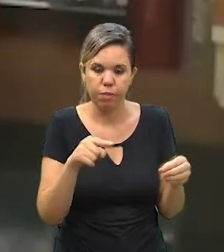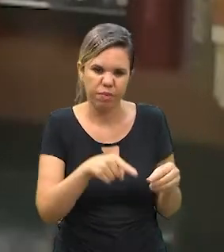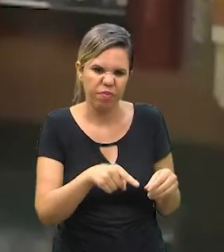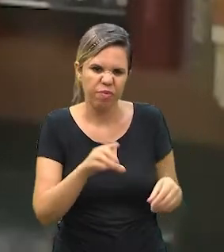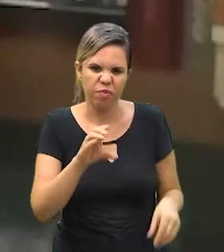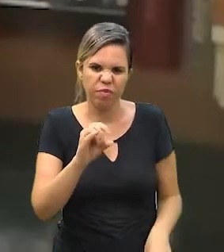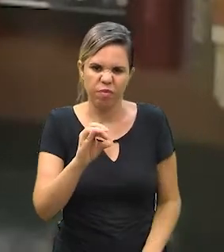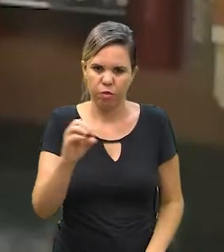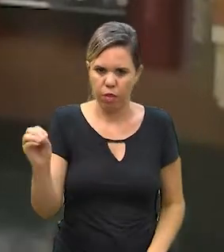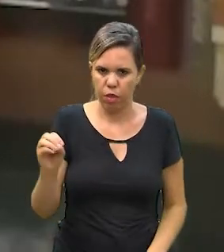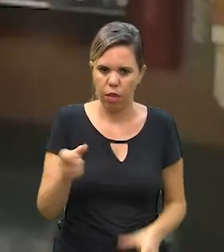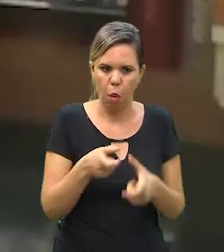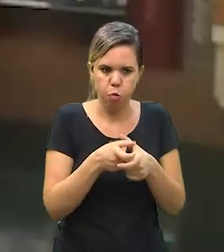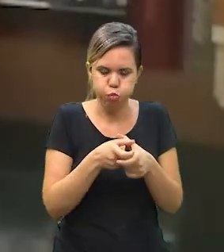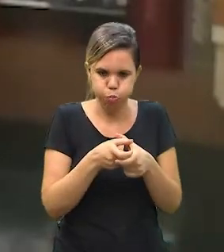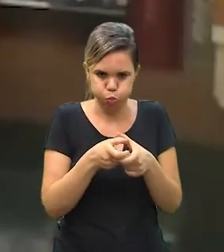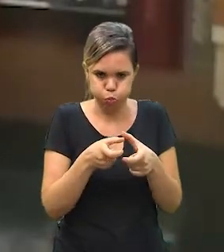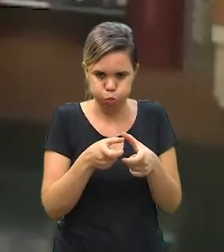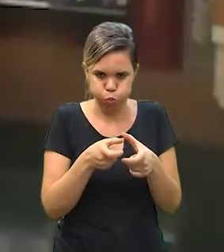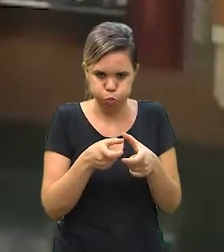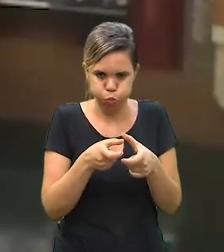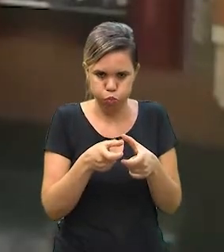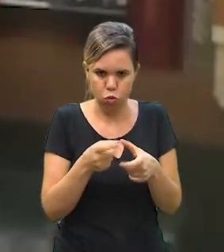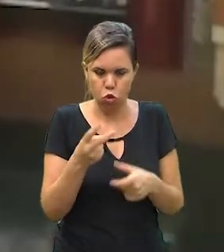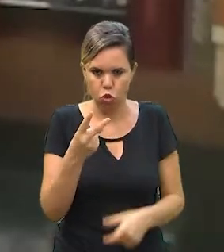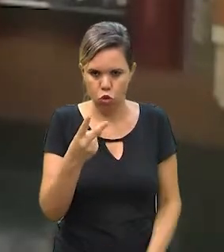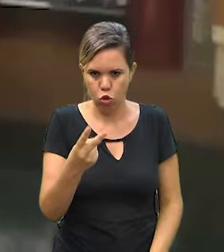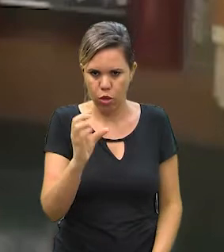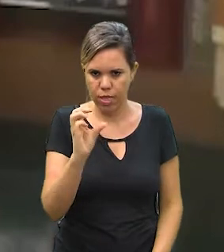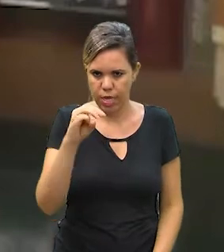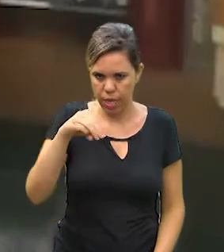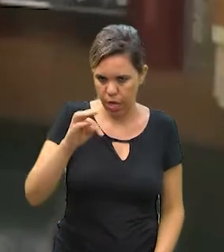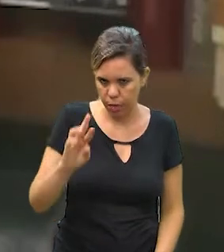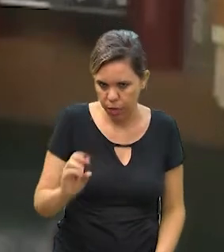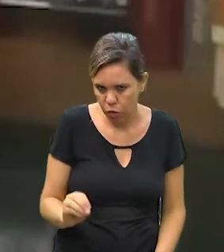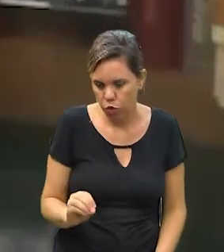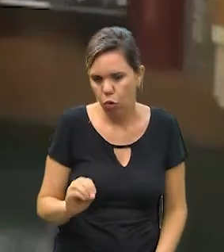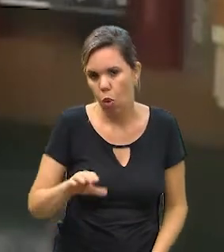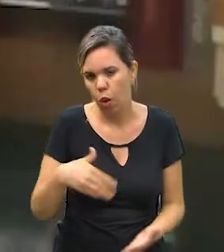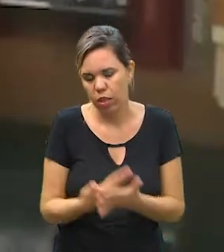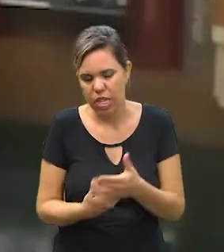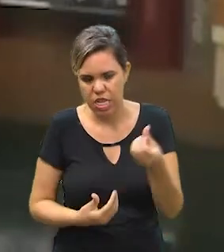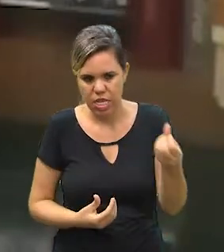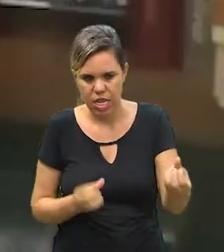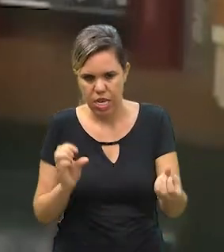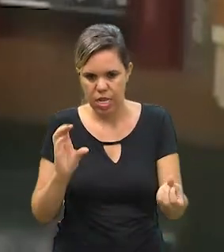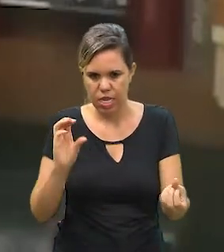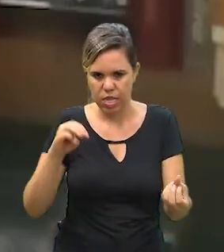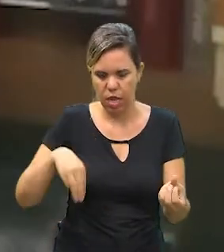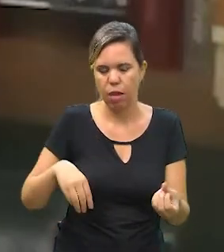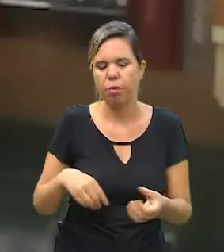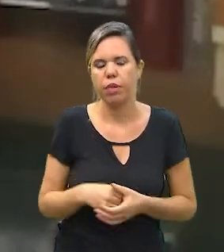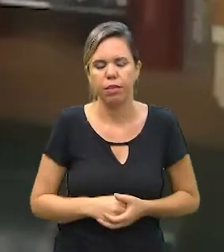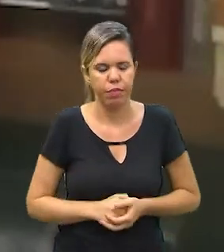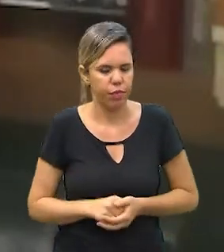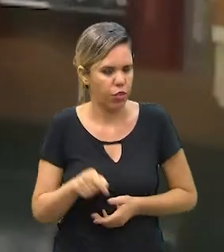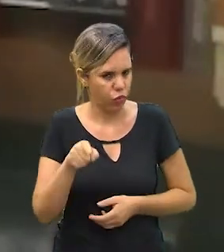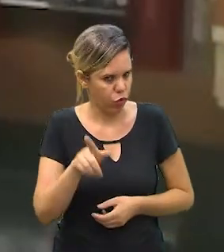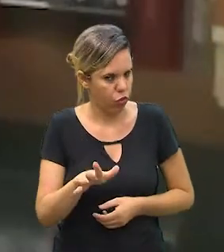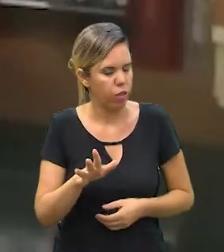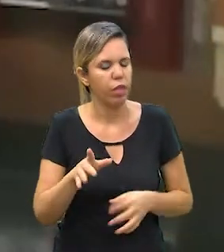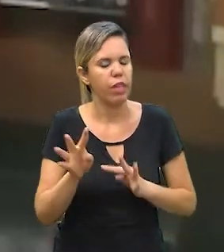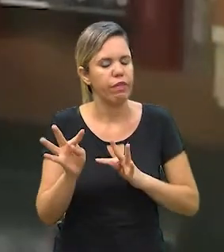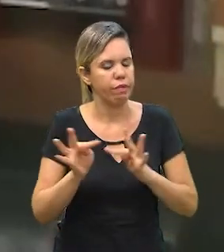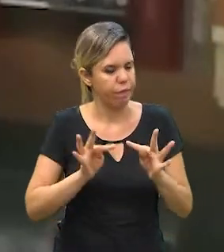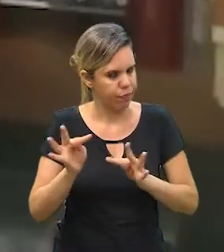com um volume um pouco maior, geralmente maior que 2 centímetros, até uns 6 centímetros, você geralmente